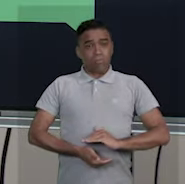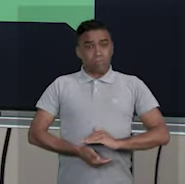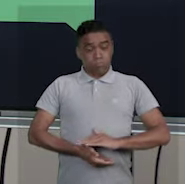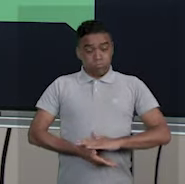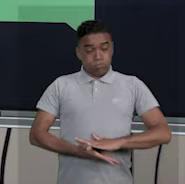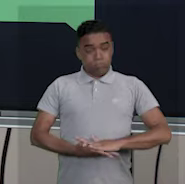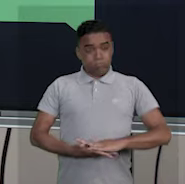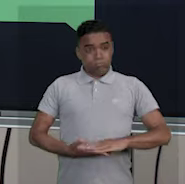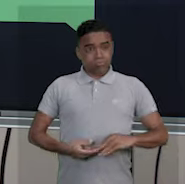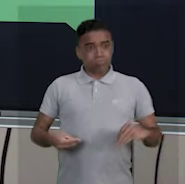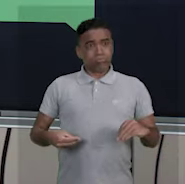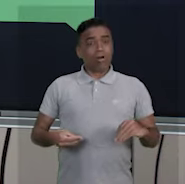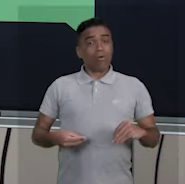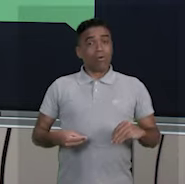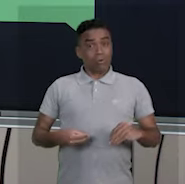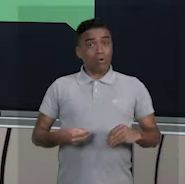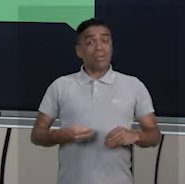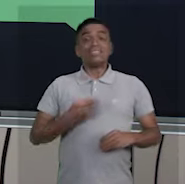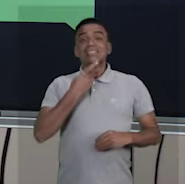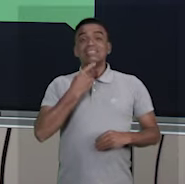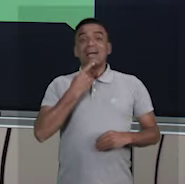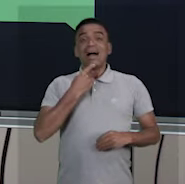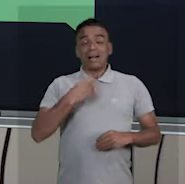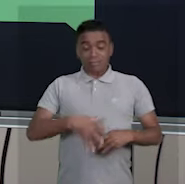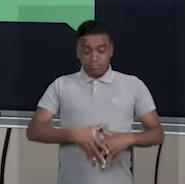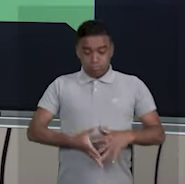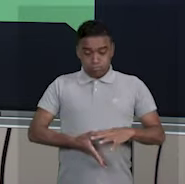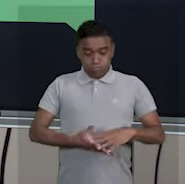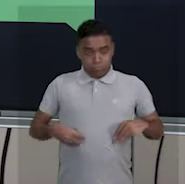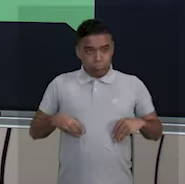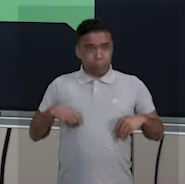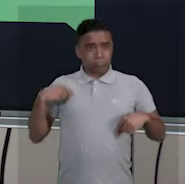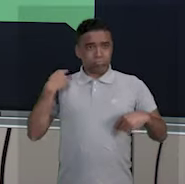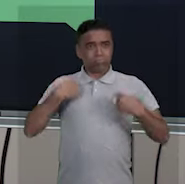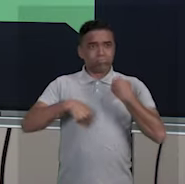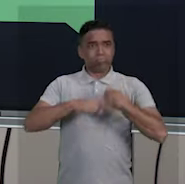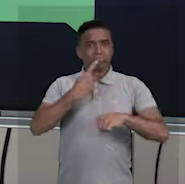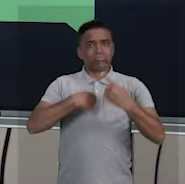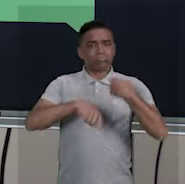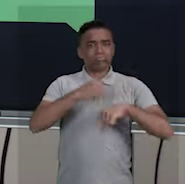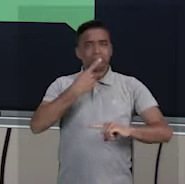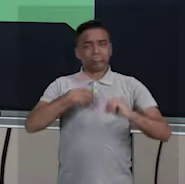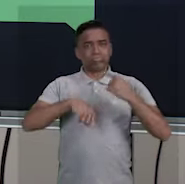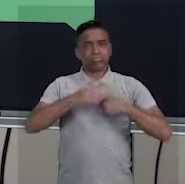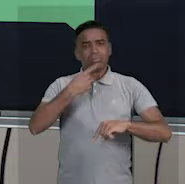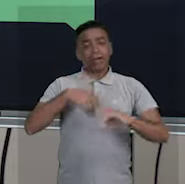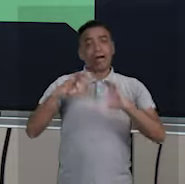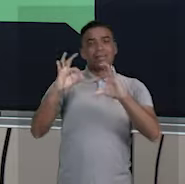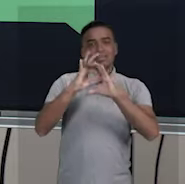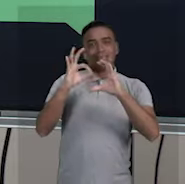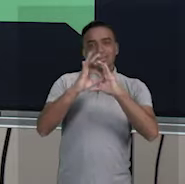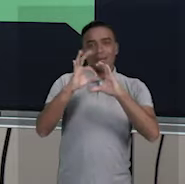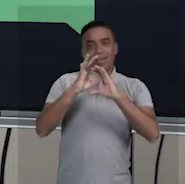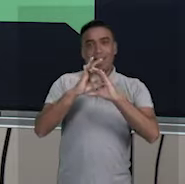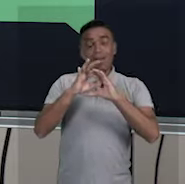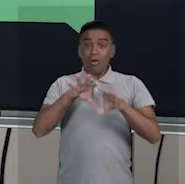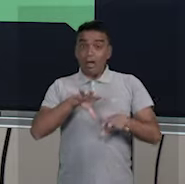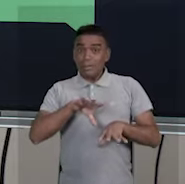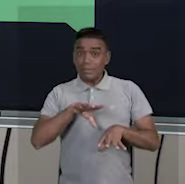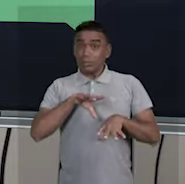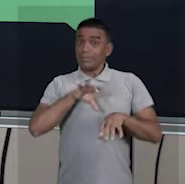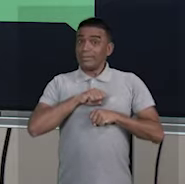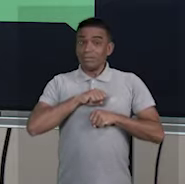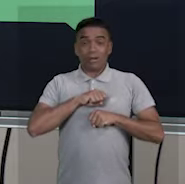pelo nosso sangue e circular, né, levando nutrientes para as células. Aquilo que não foi absorvido, aquilo que não